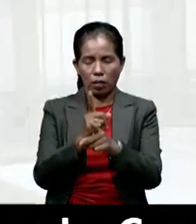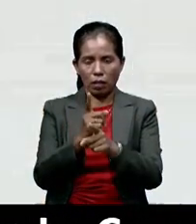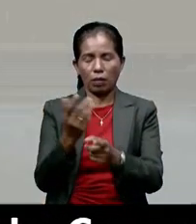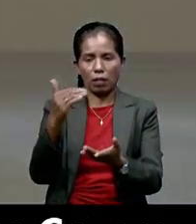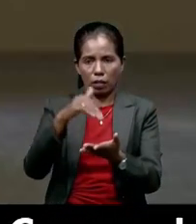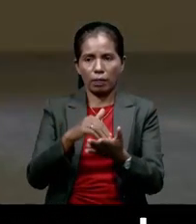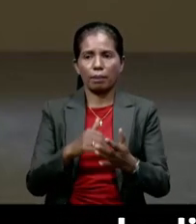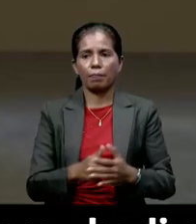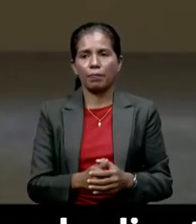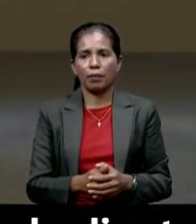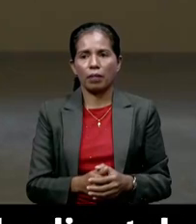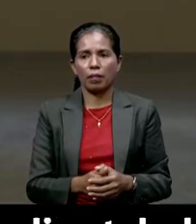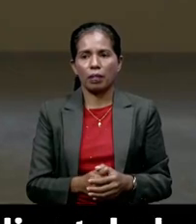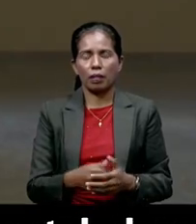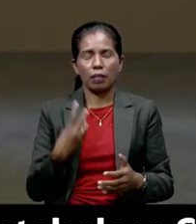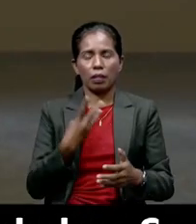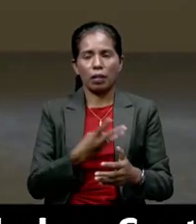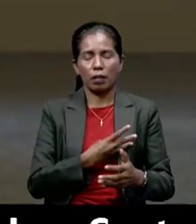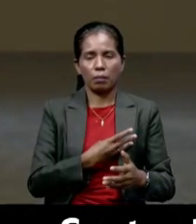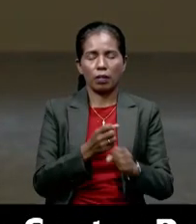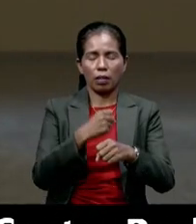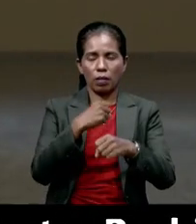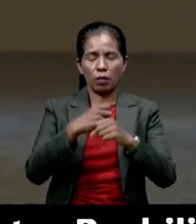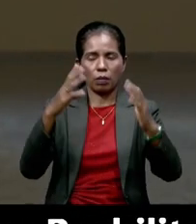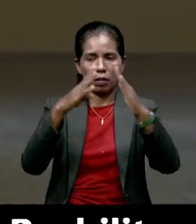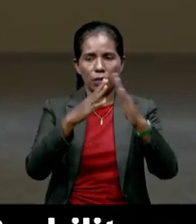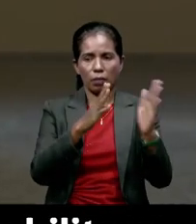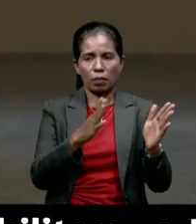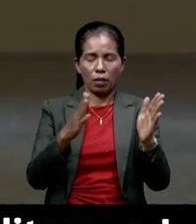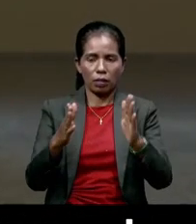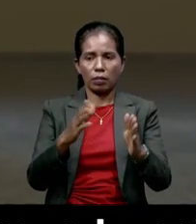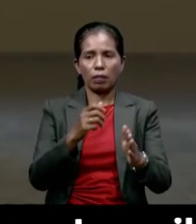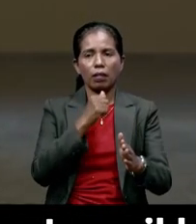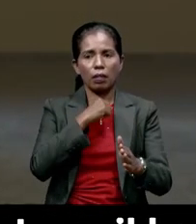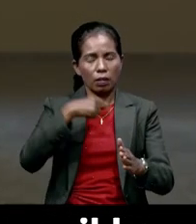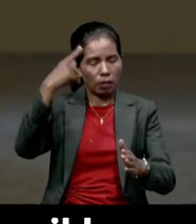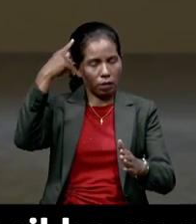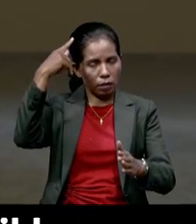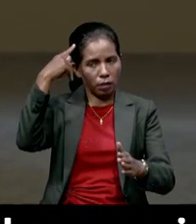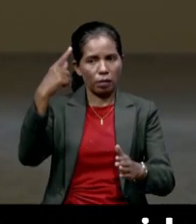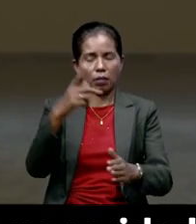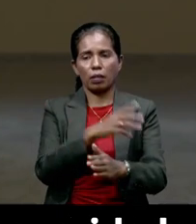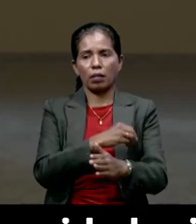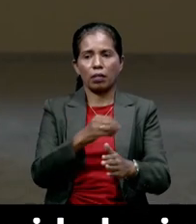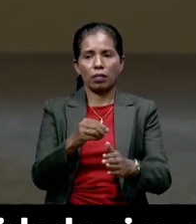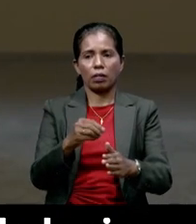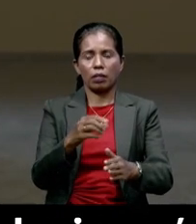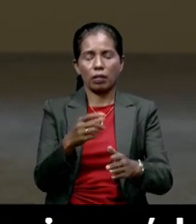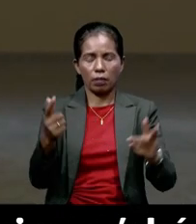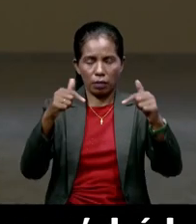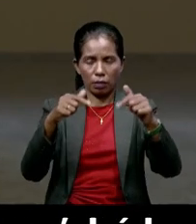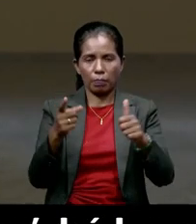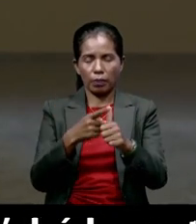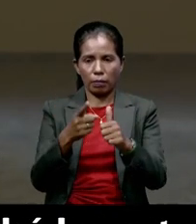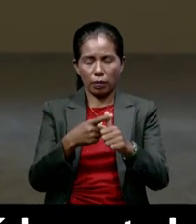filafal. Kami menyangkut pembangunan ini untuk persiapan kedatangan Bapak Paus Fransiskus yang